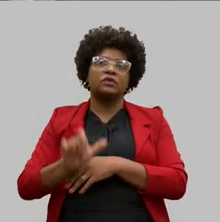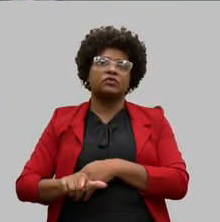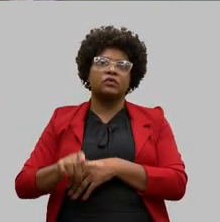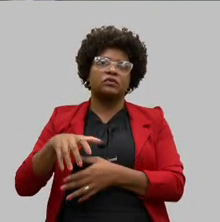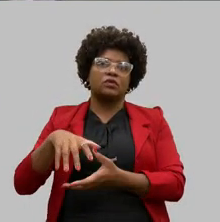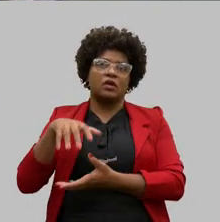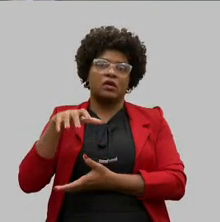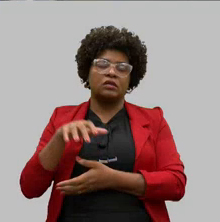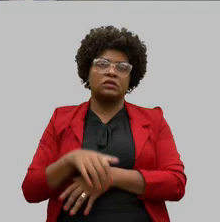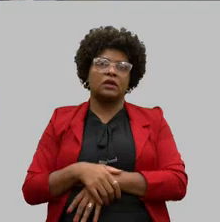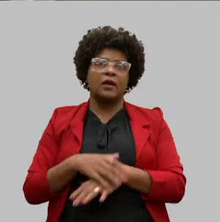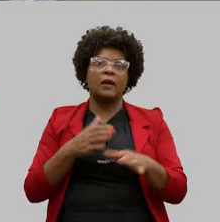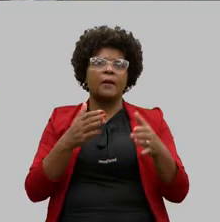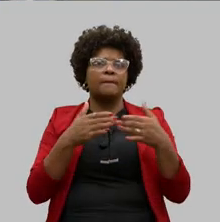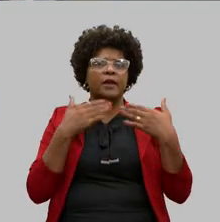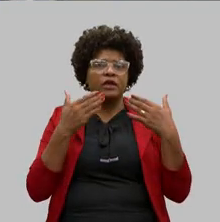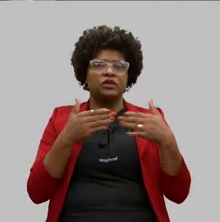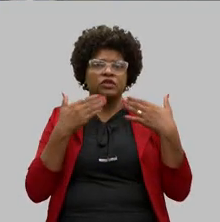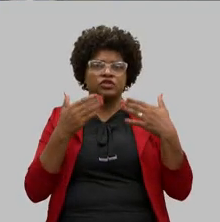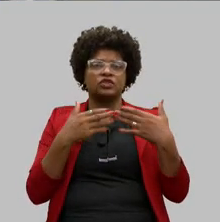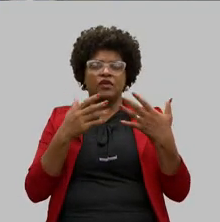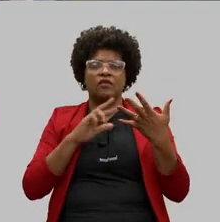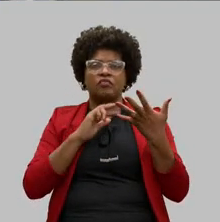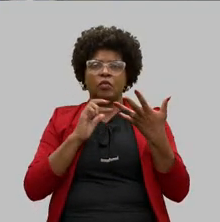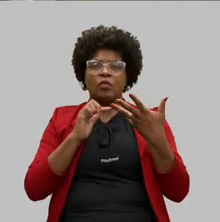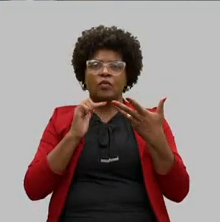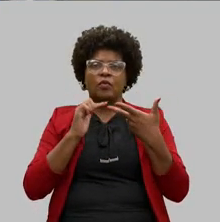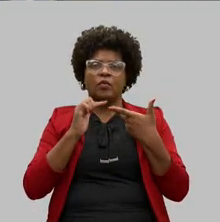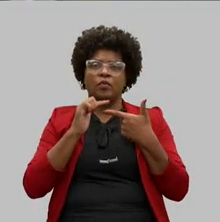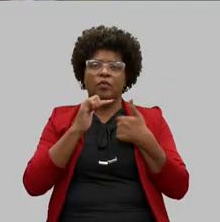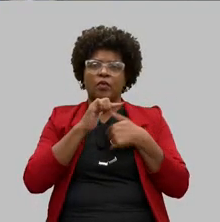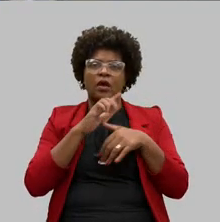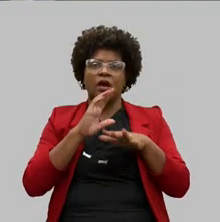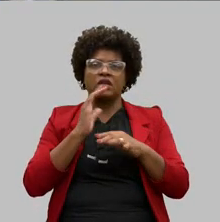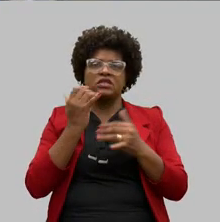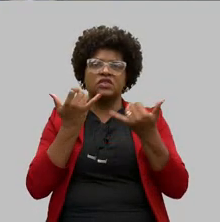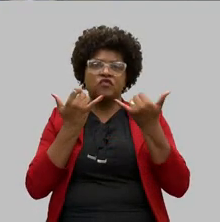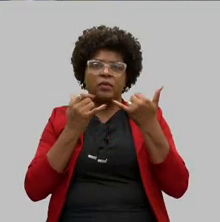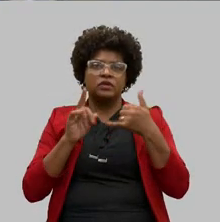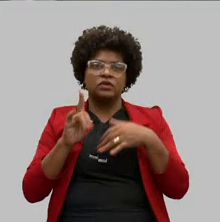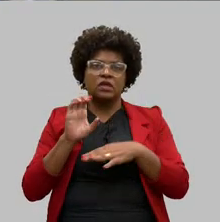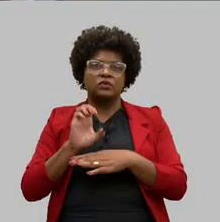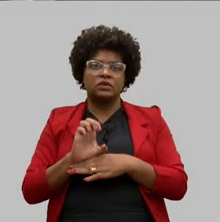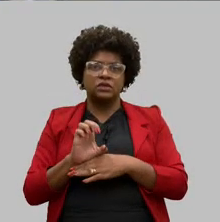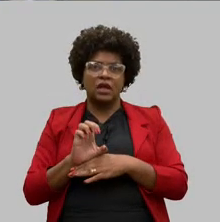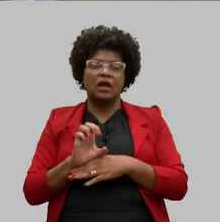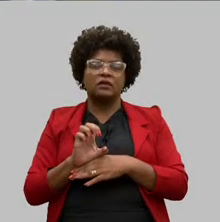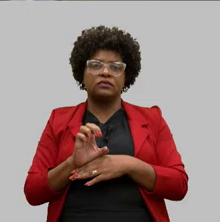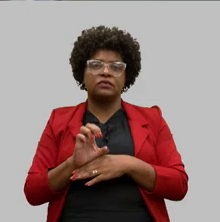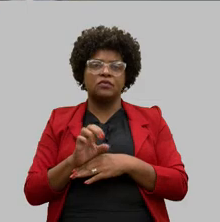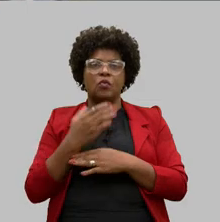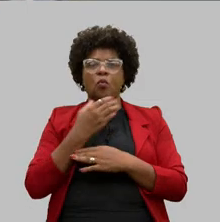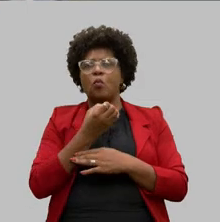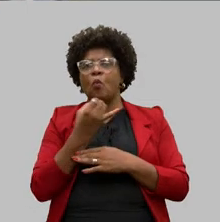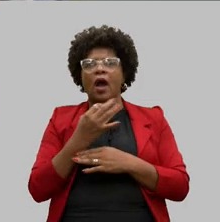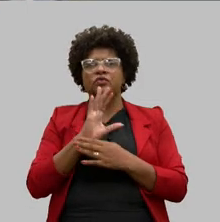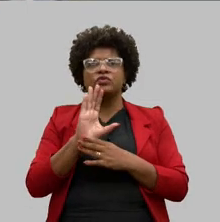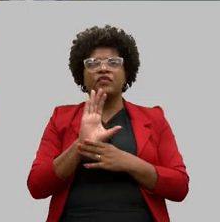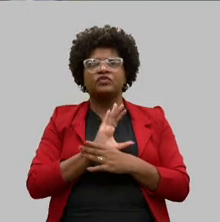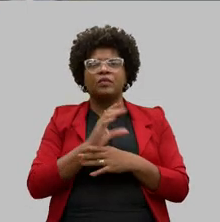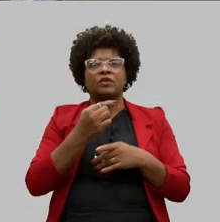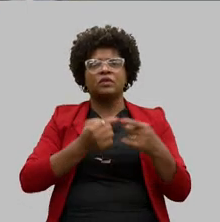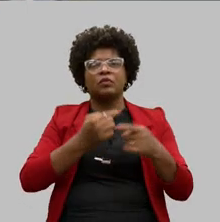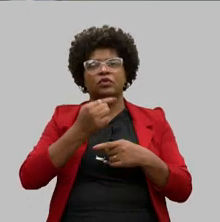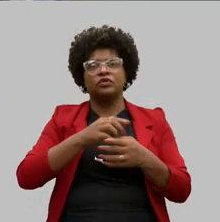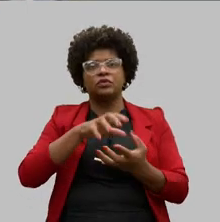informações ao estado e dos valores investidos na política do Idoso dos últimos 5 anos bem como a projeção de se investir em